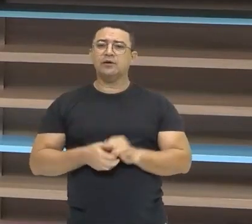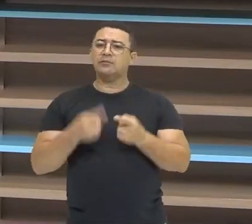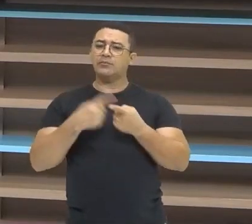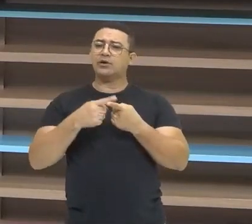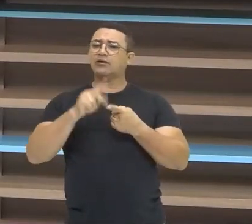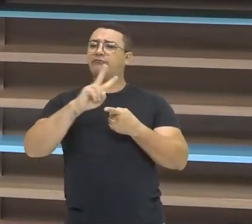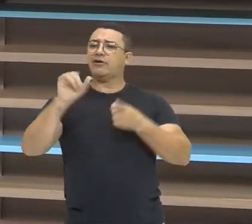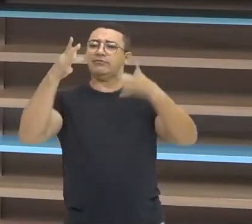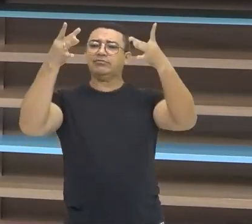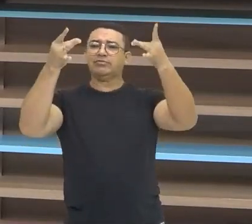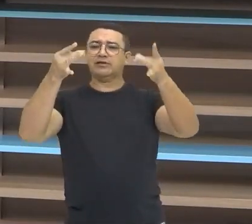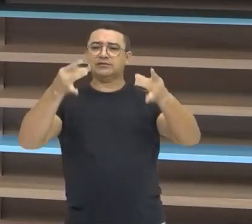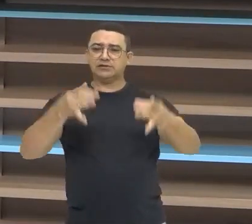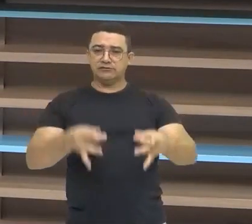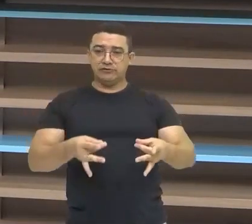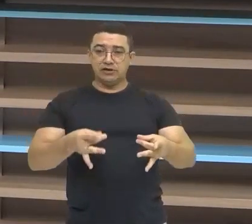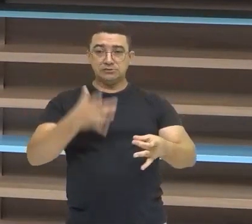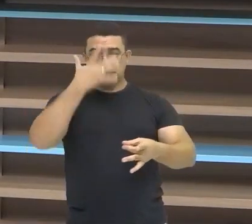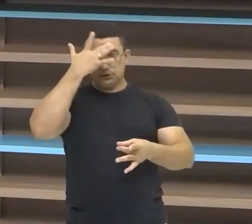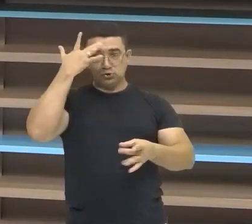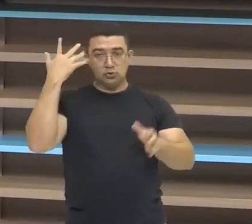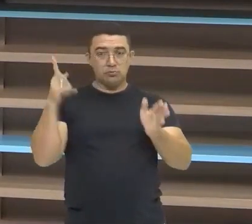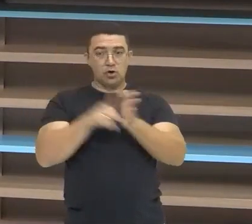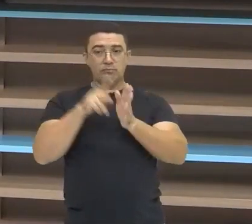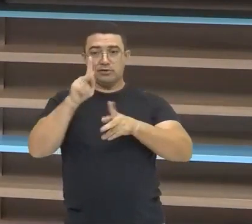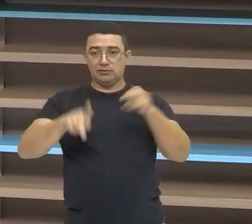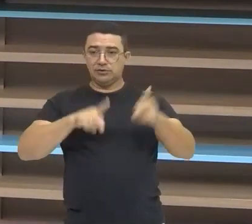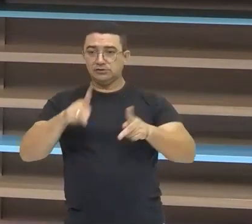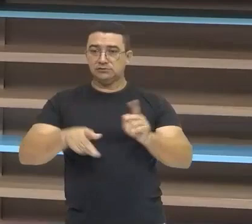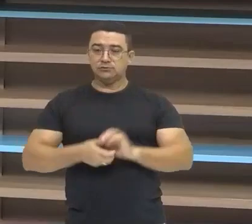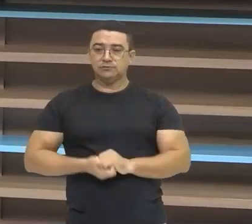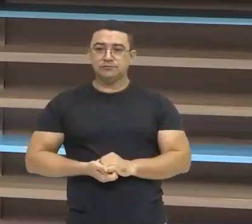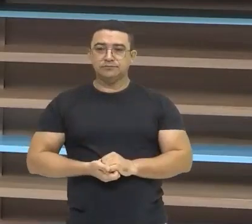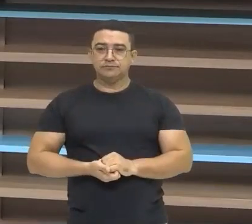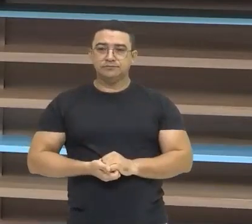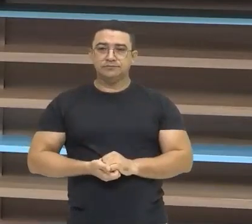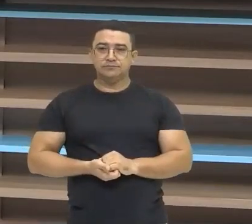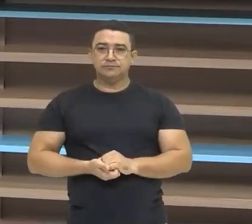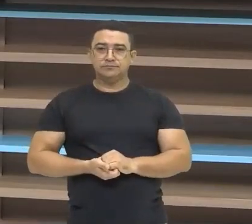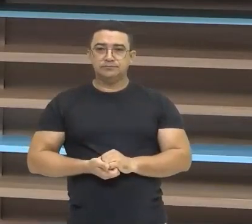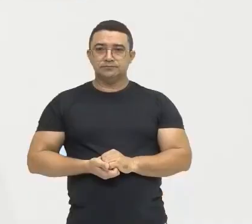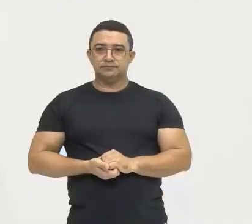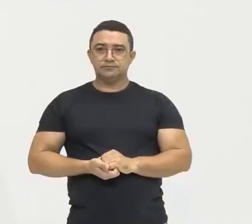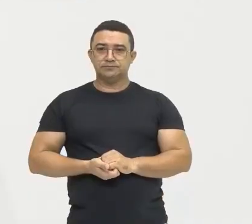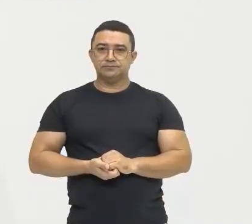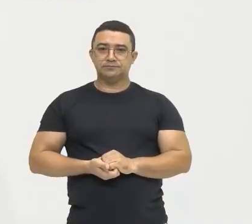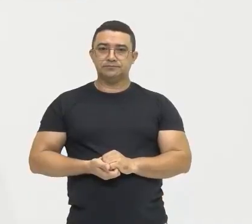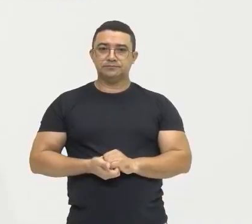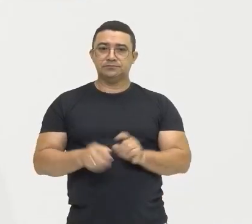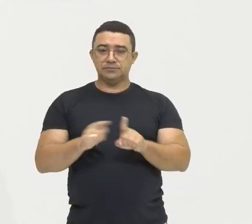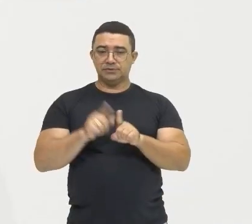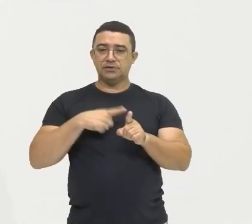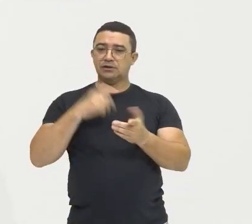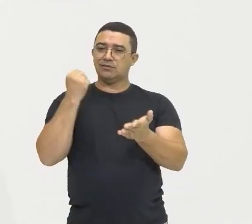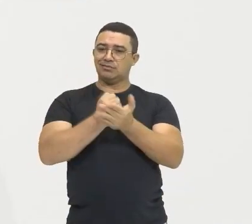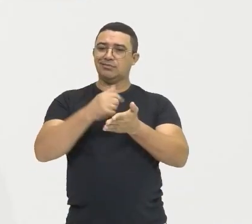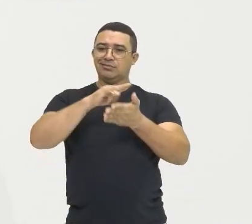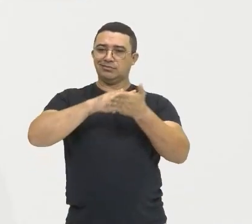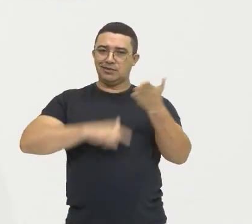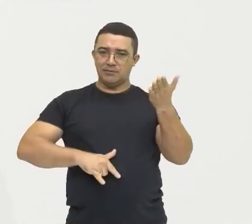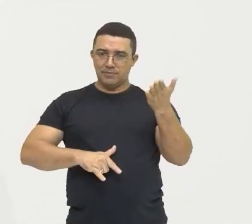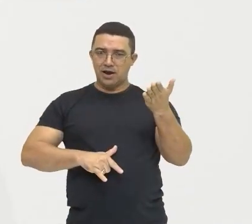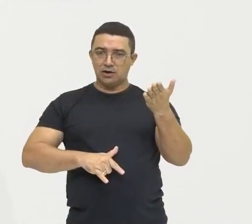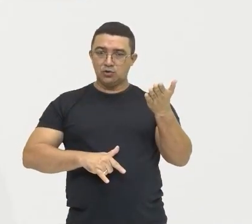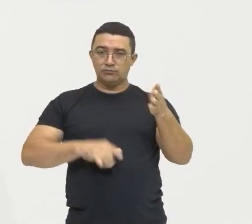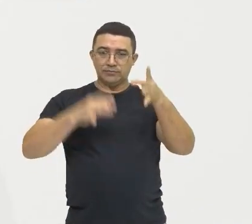vai descrever aqui, ó, da gente do Brasil, Tratado da Terra, tá bom? Há também o Tratado Descritivo